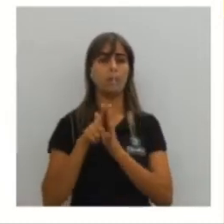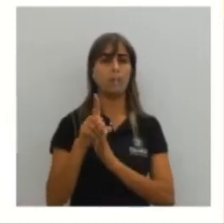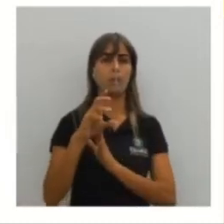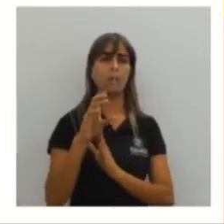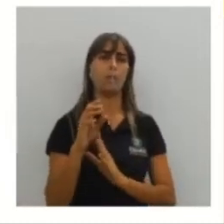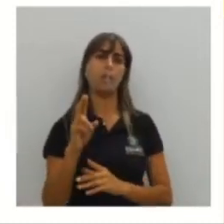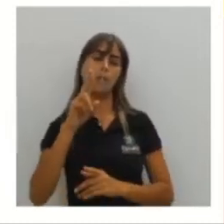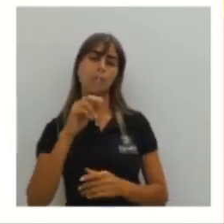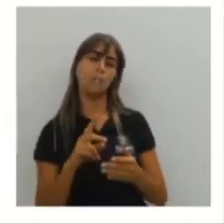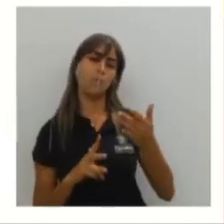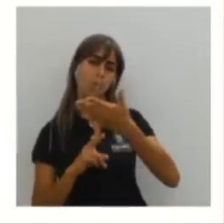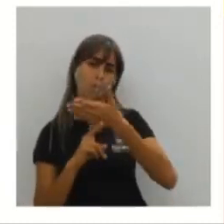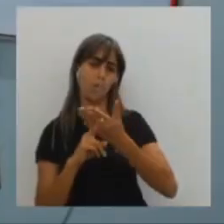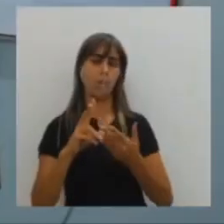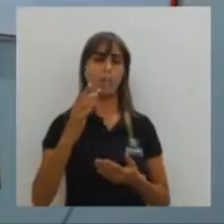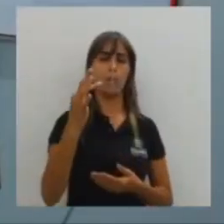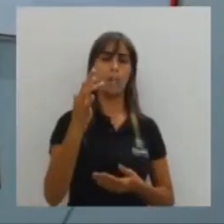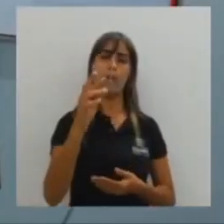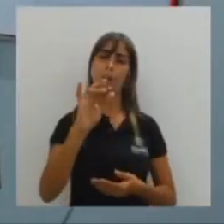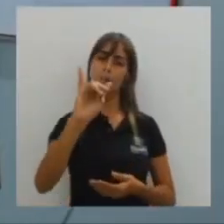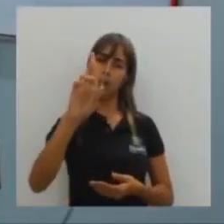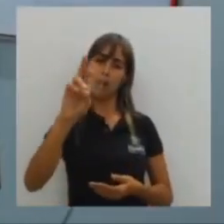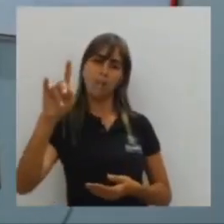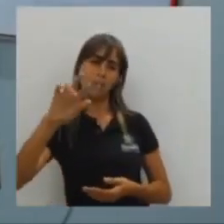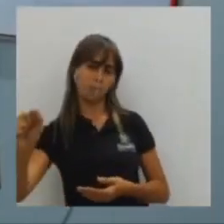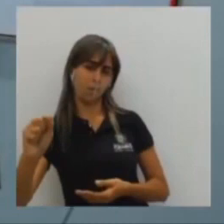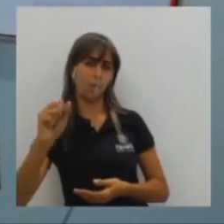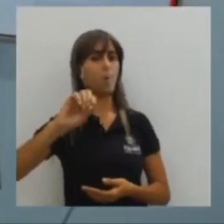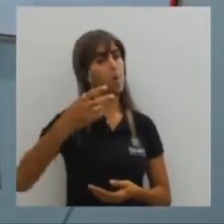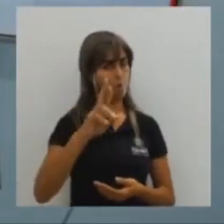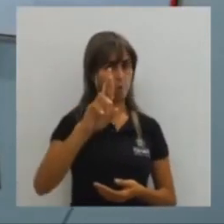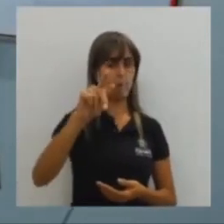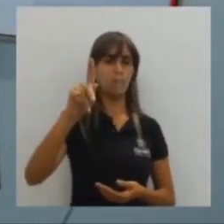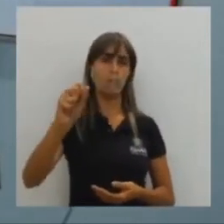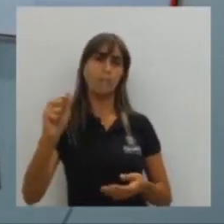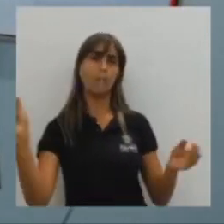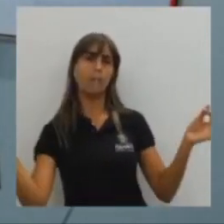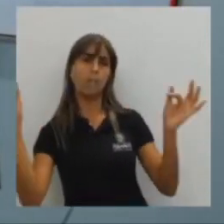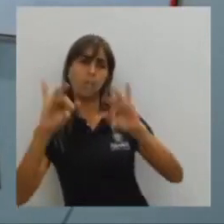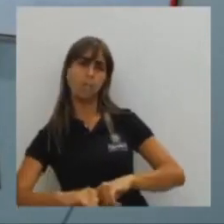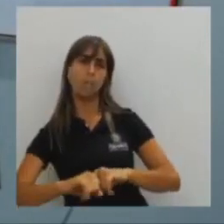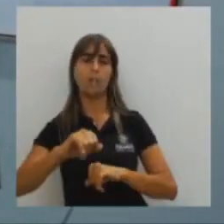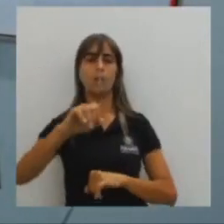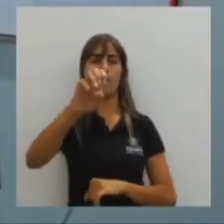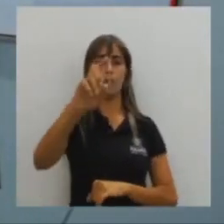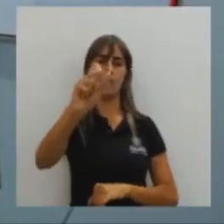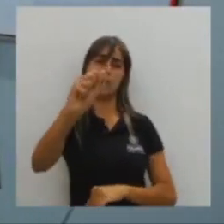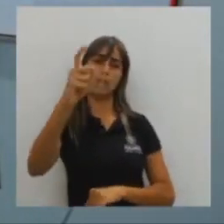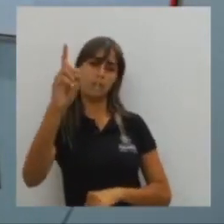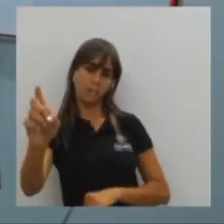é um verbo regular ou irregular? Se for regular, ele vai terminar em ed. E aí eu digo para você, ele é regular. Então no